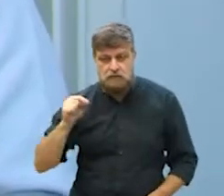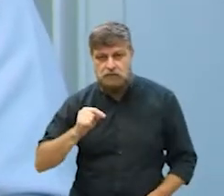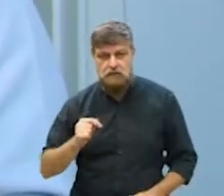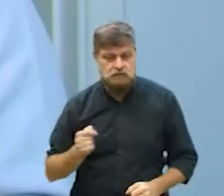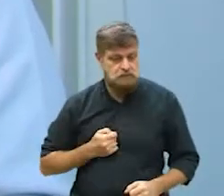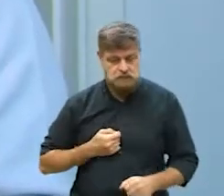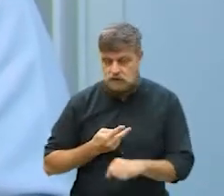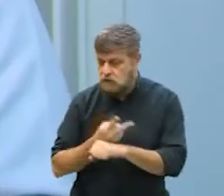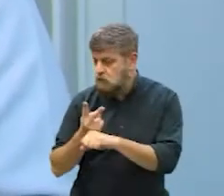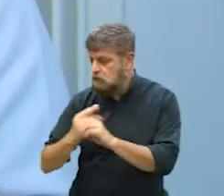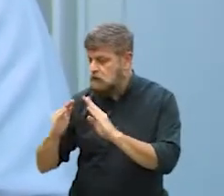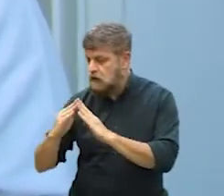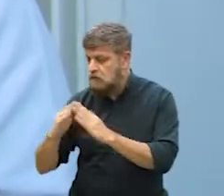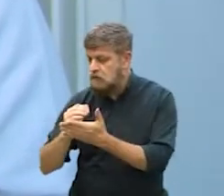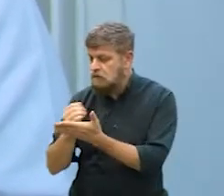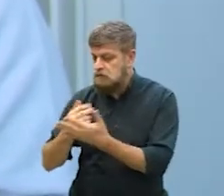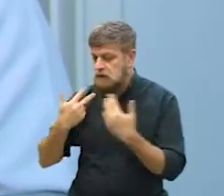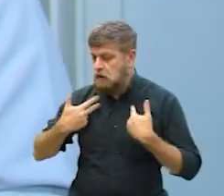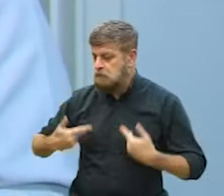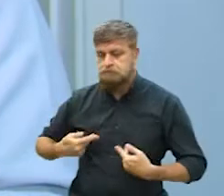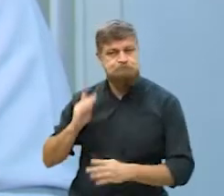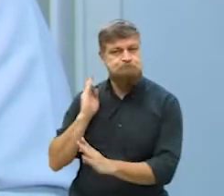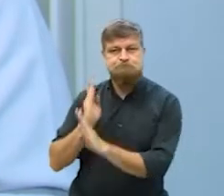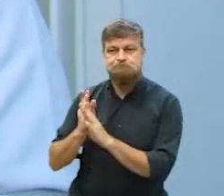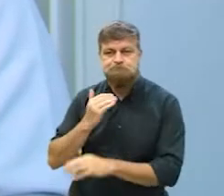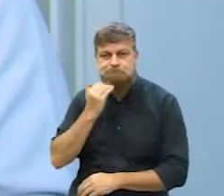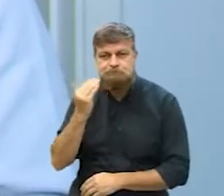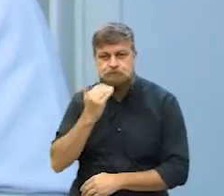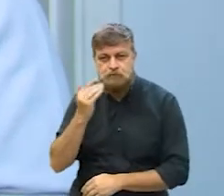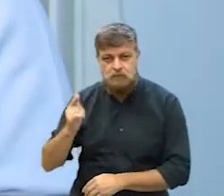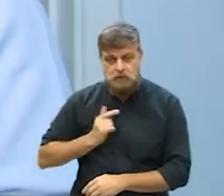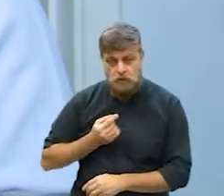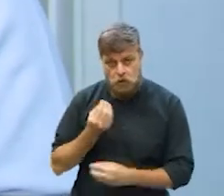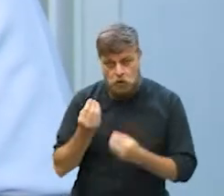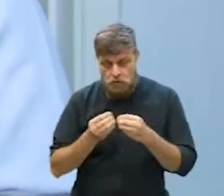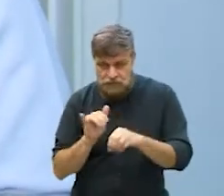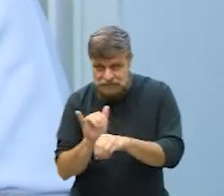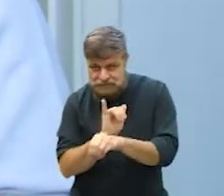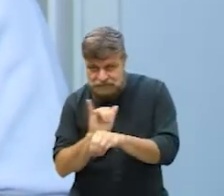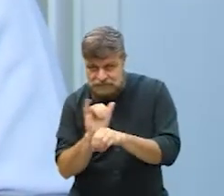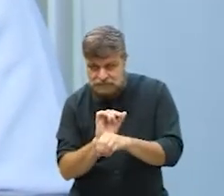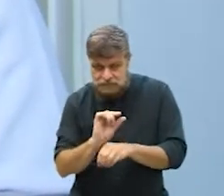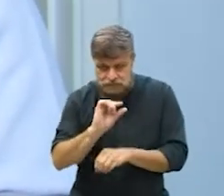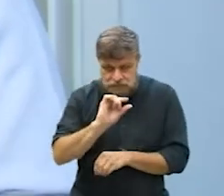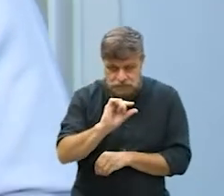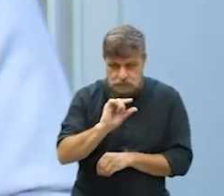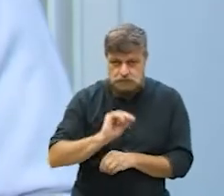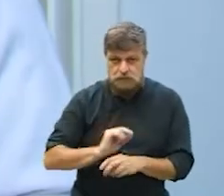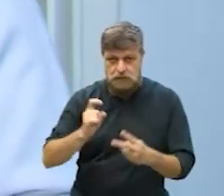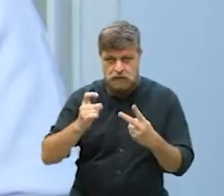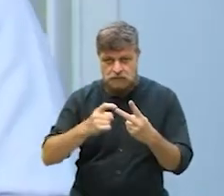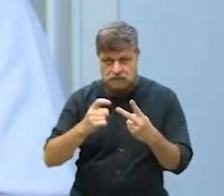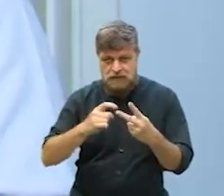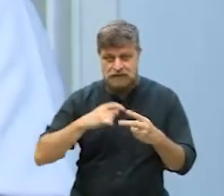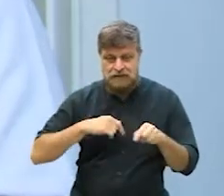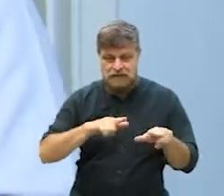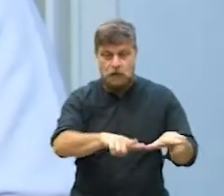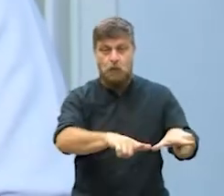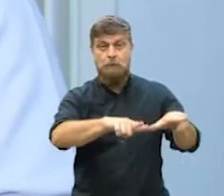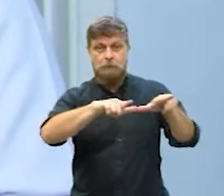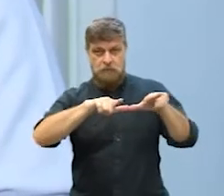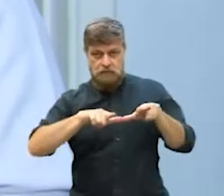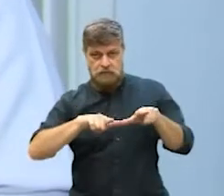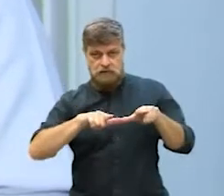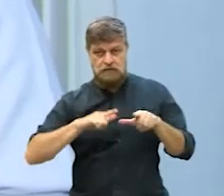que você acaba não encontrando normalmente numa farmácia humana. Tem toda a questão, para você fazer um medicamento para uso veterinário, você tem que ter a licença